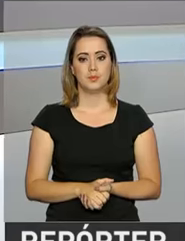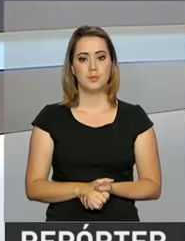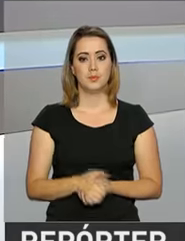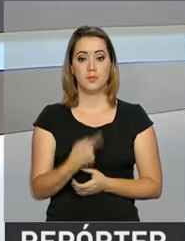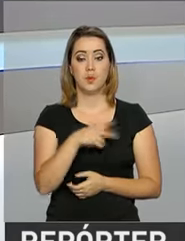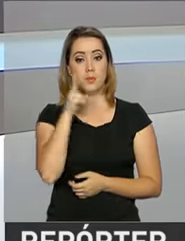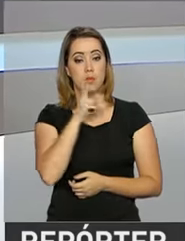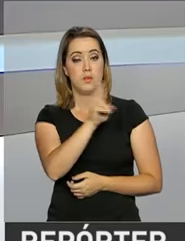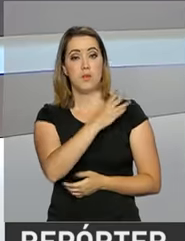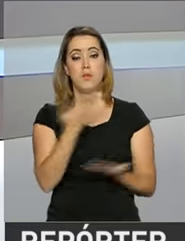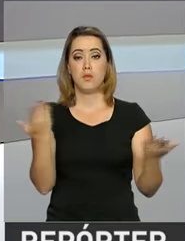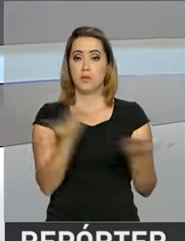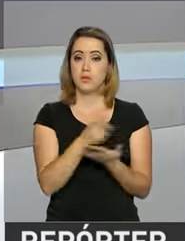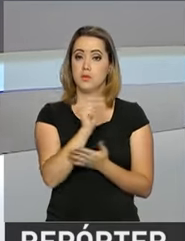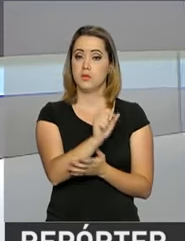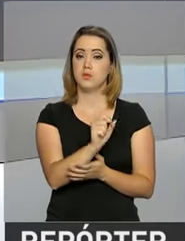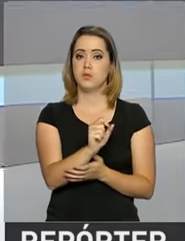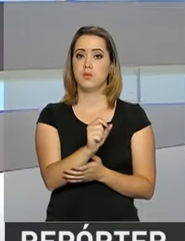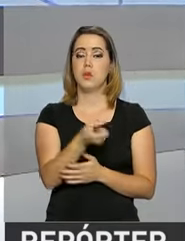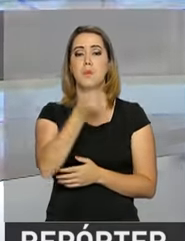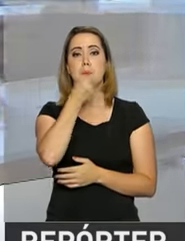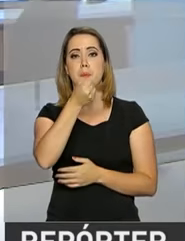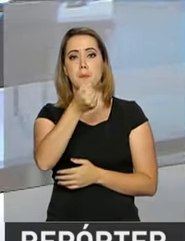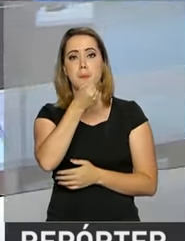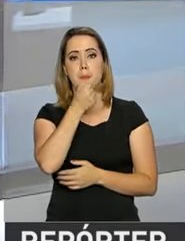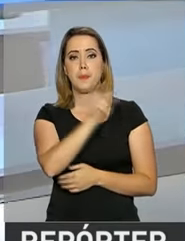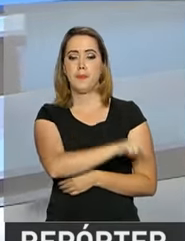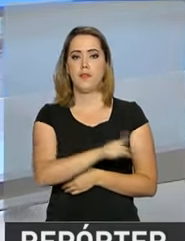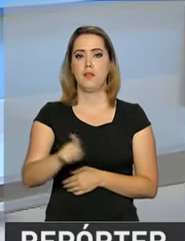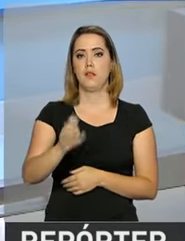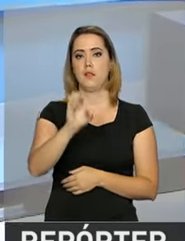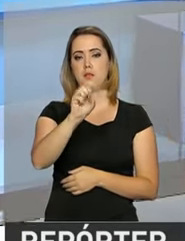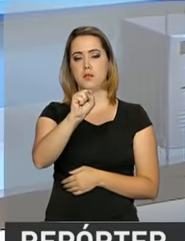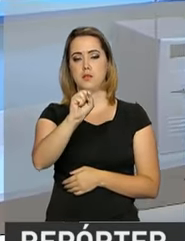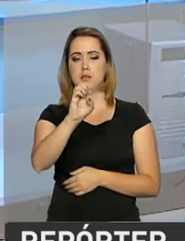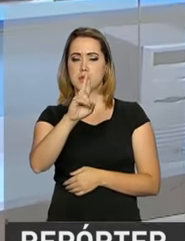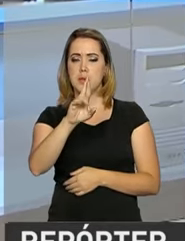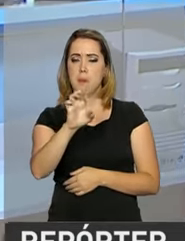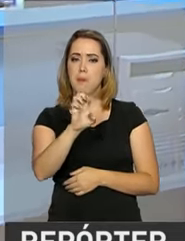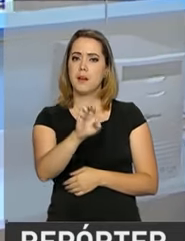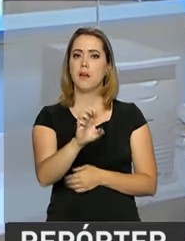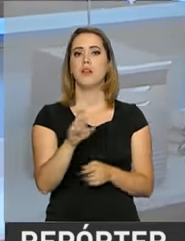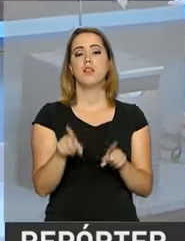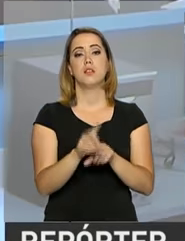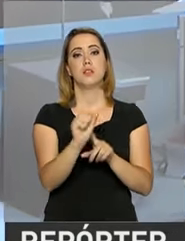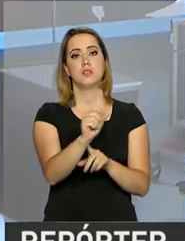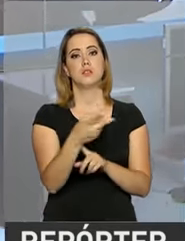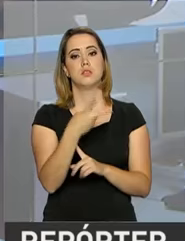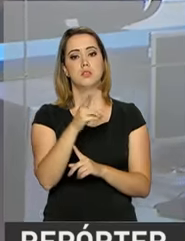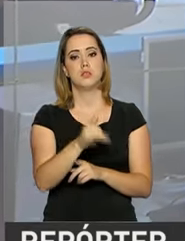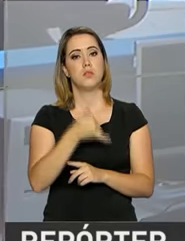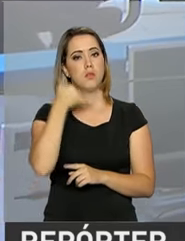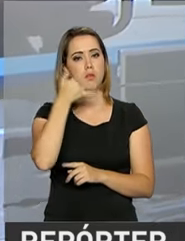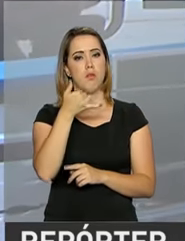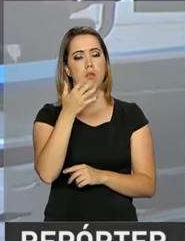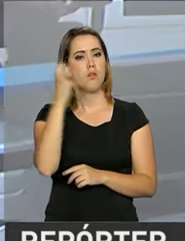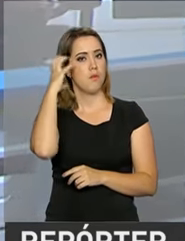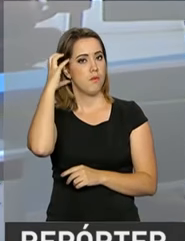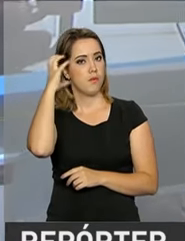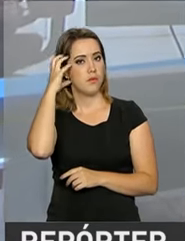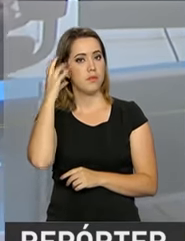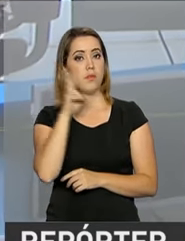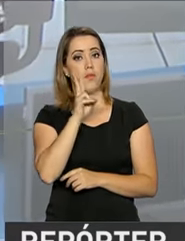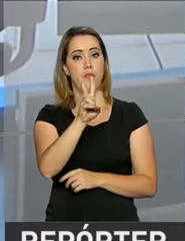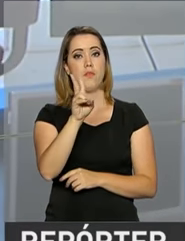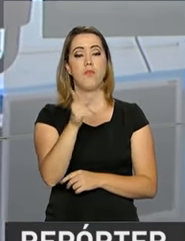você acompanhou aí ao vivo a entrevista do presidente do cebra Guilherme afif Domingos corre lá Liga o rádio assiste o restante